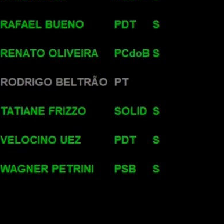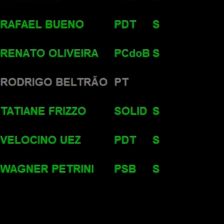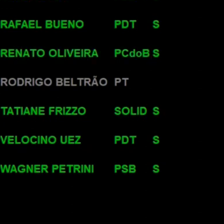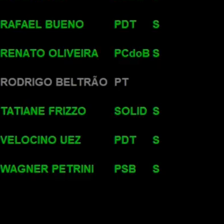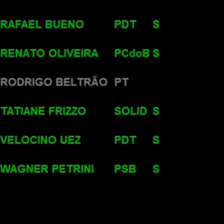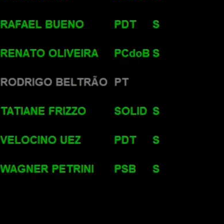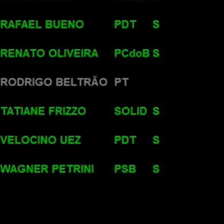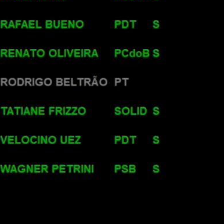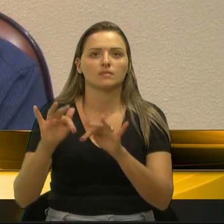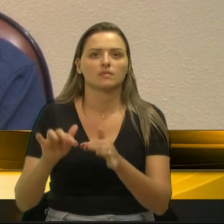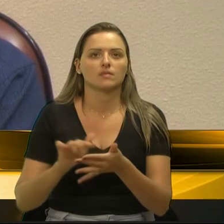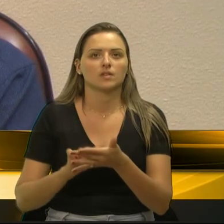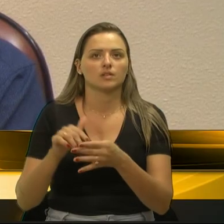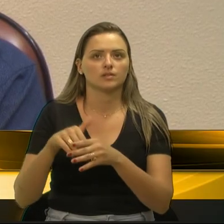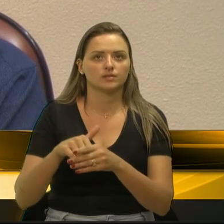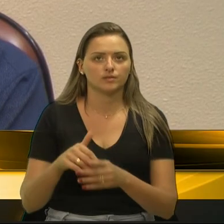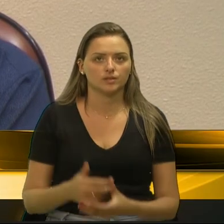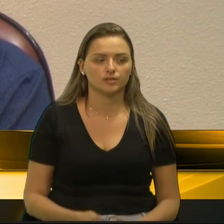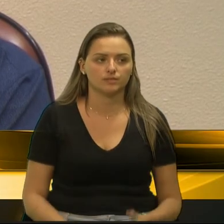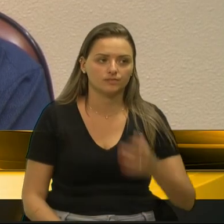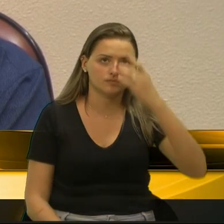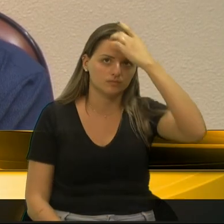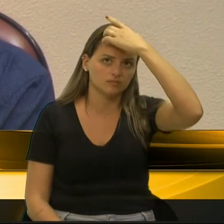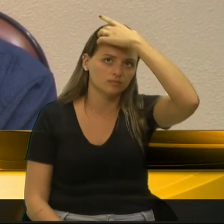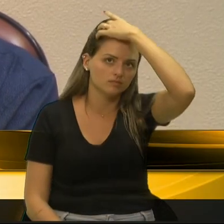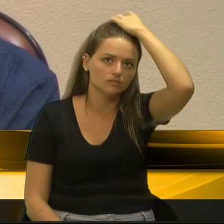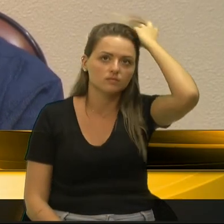Encerrado o registro dos votos.